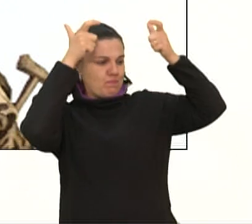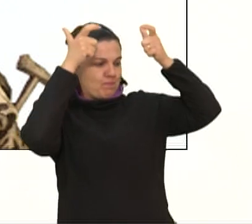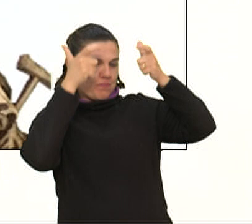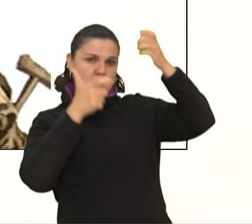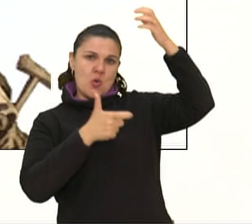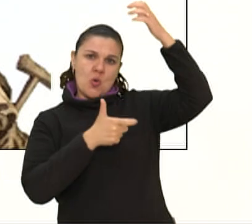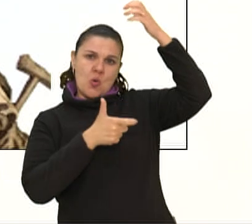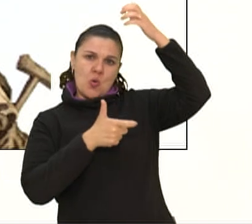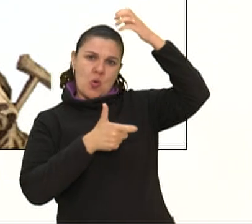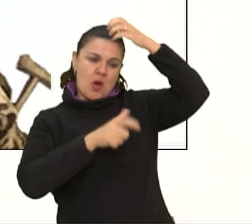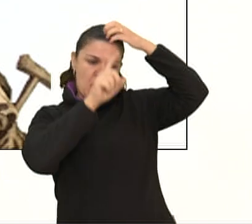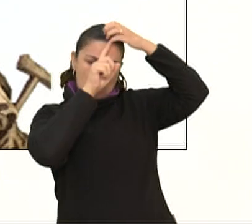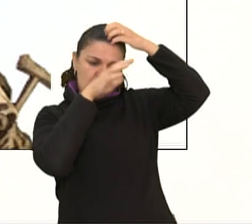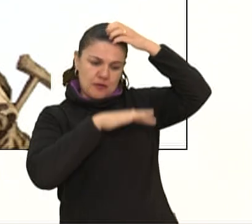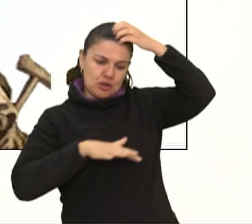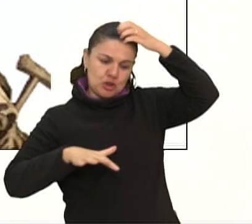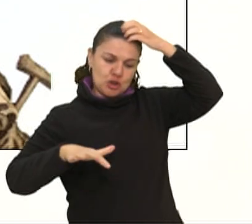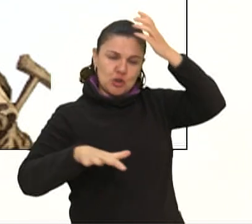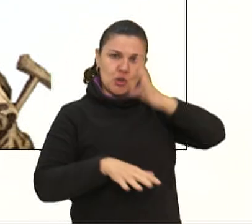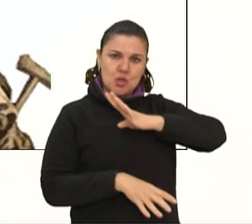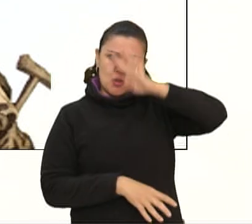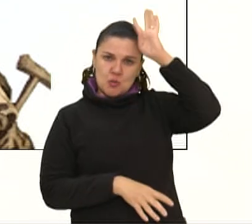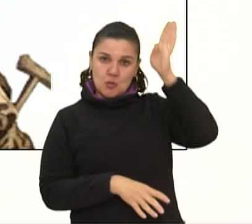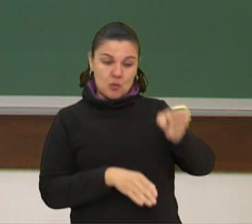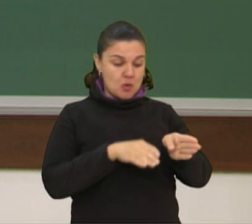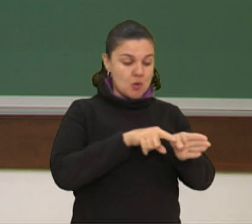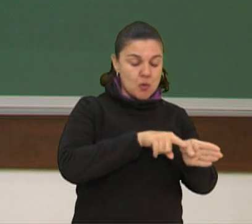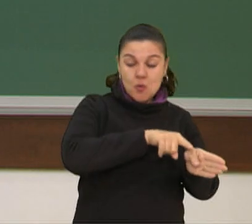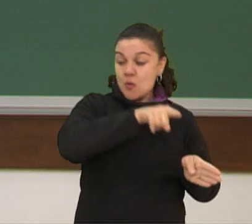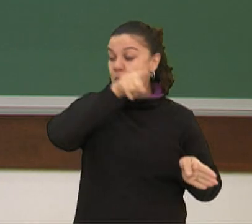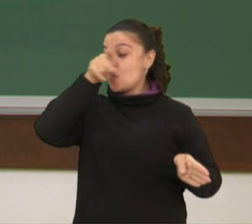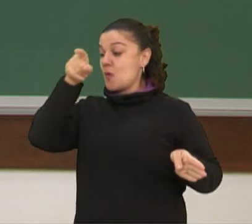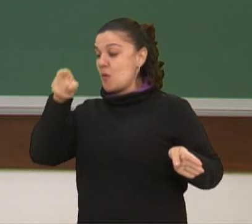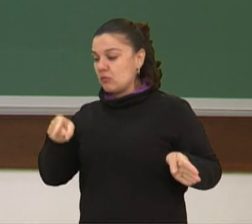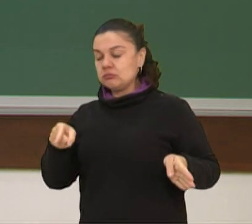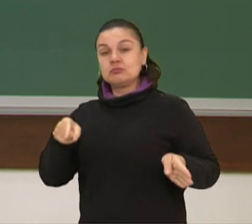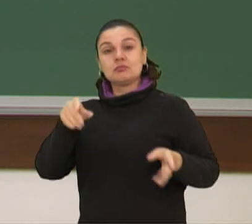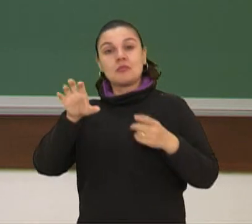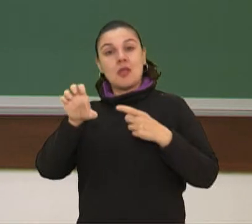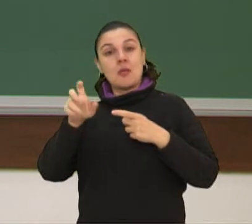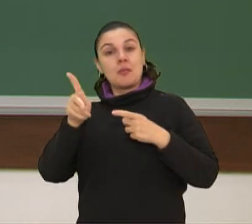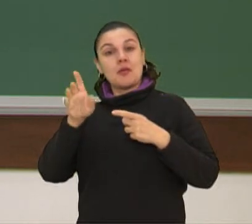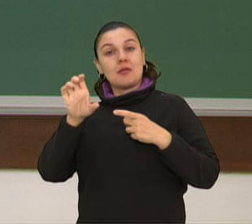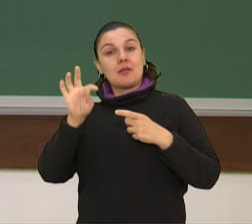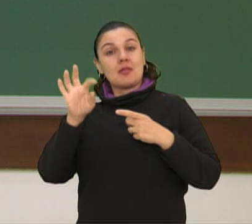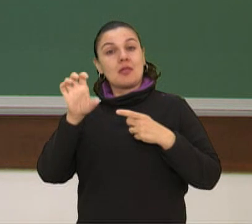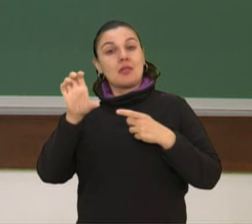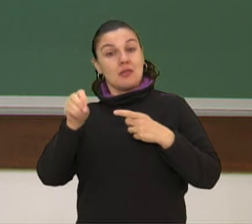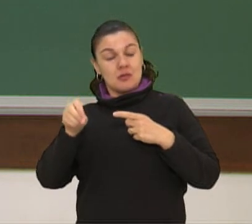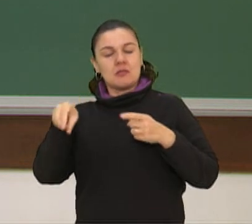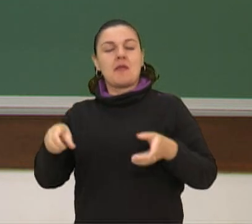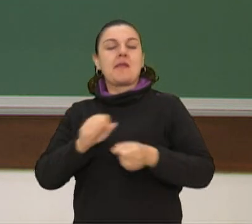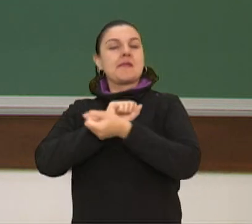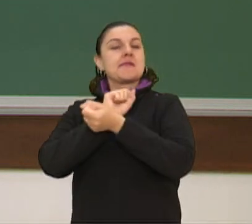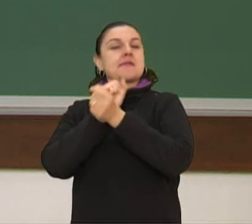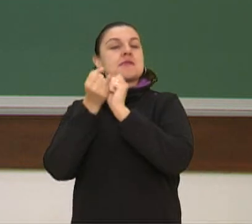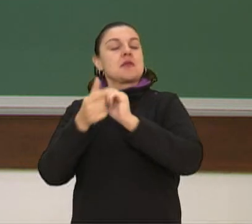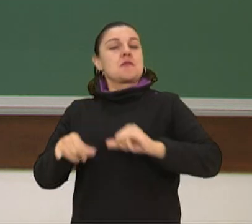E temos o Epiteto, escravo, aleijado. Olha bem essas três